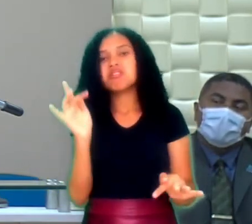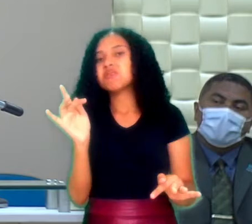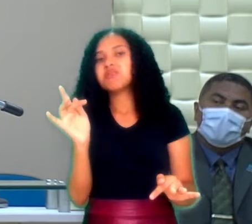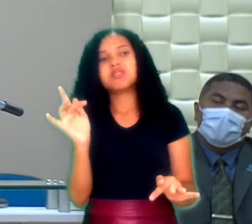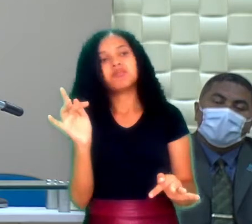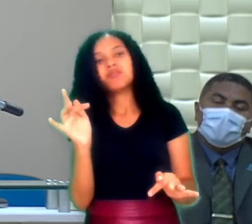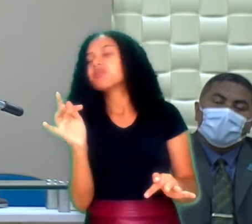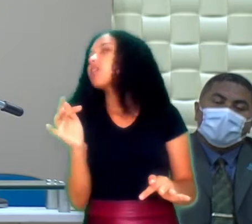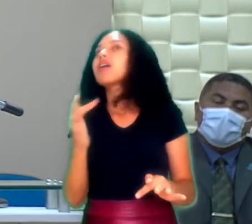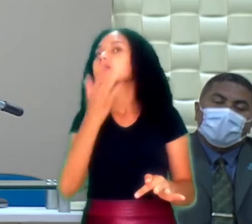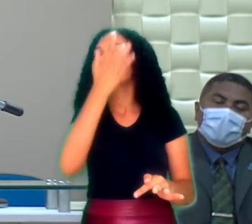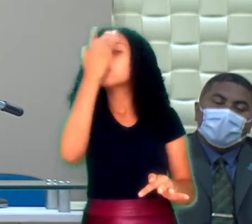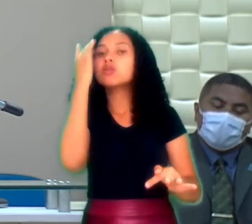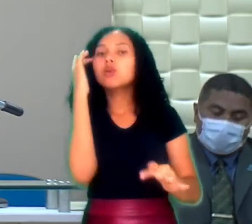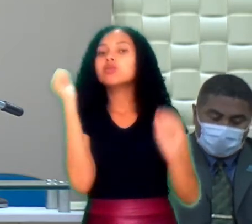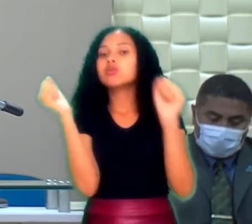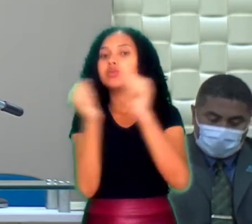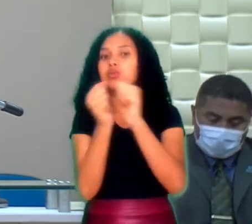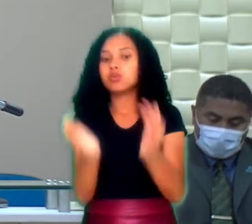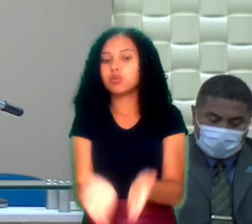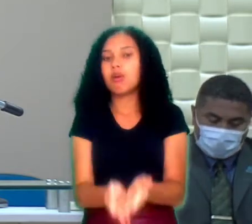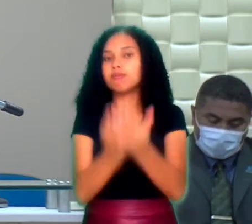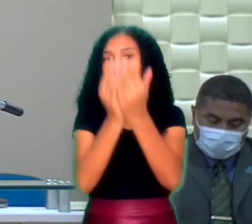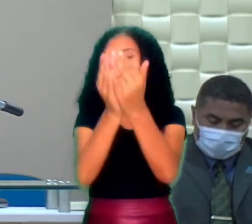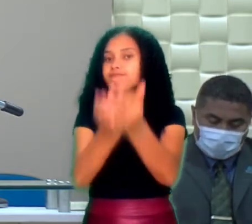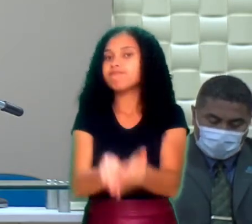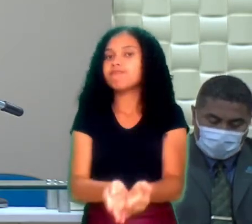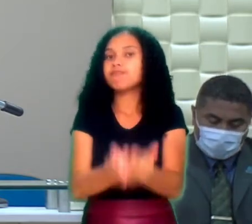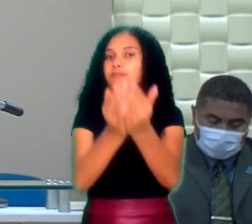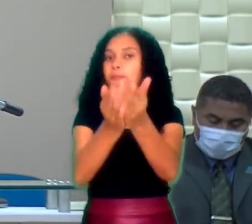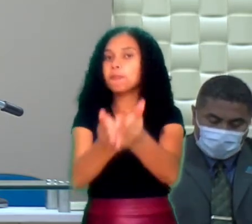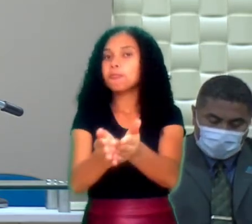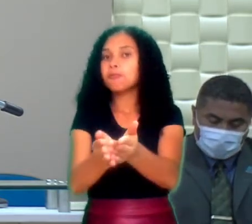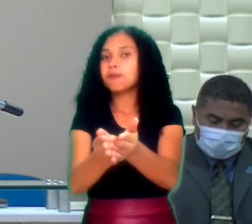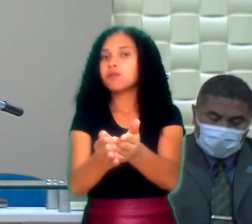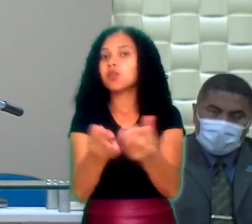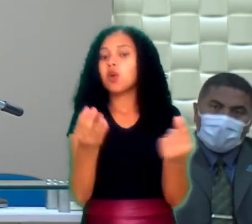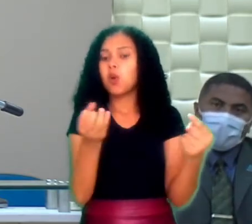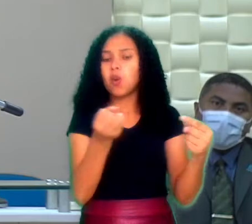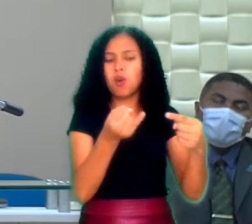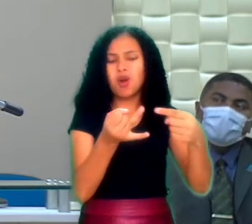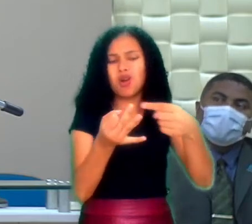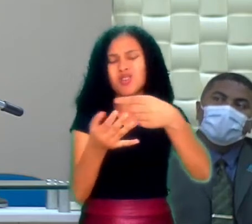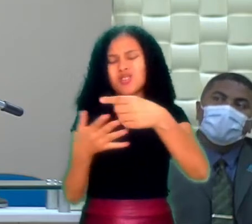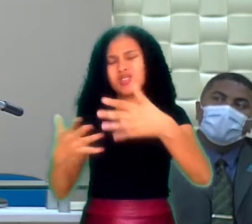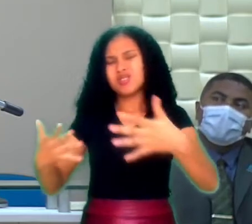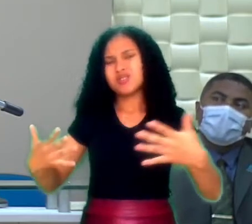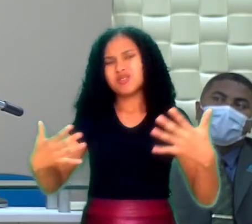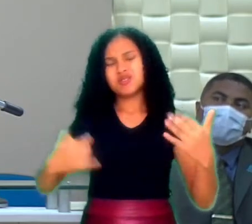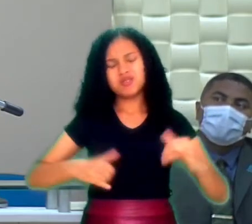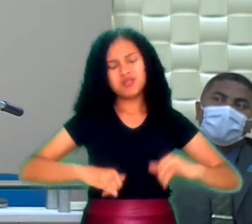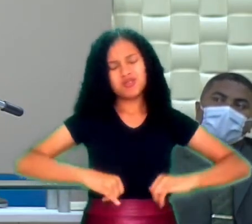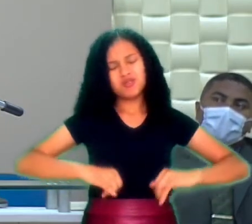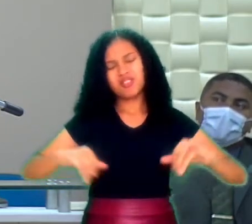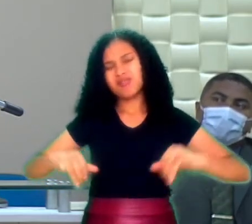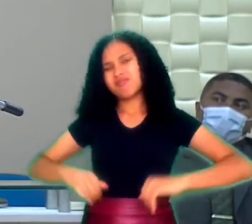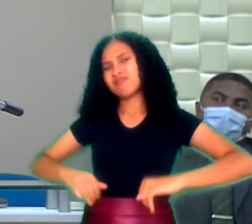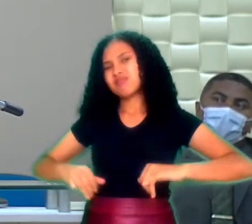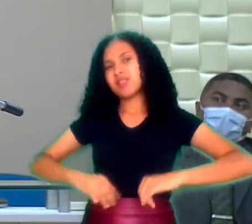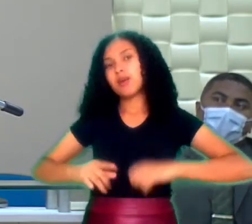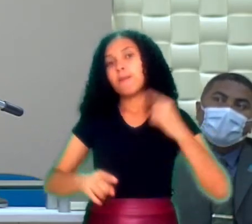que estão no navio o quanto irão sofrer, porque aquele homem